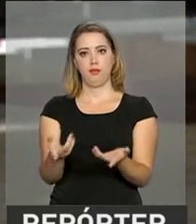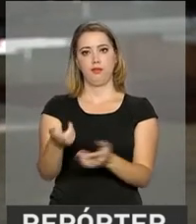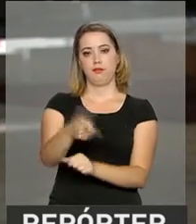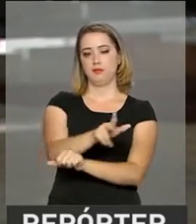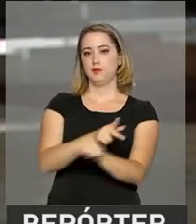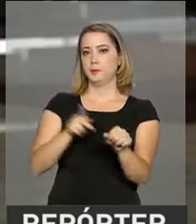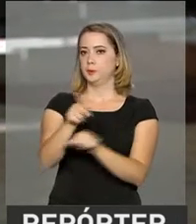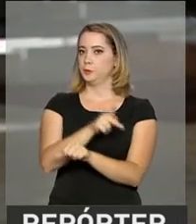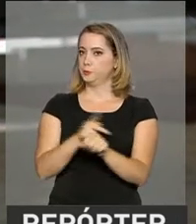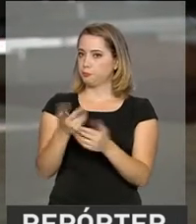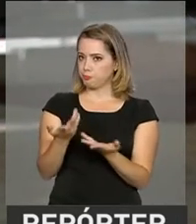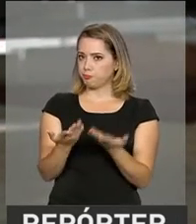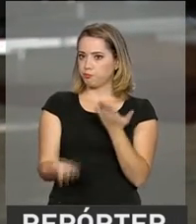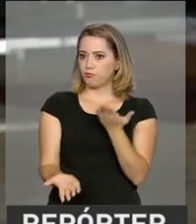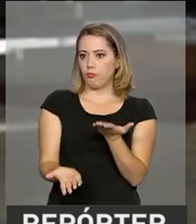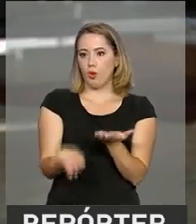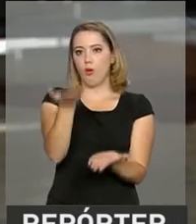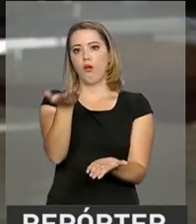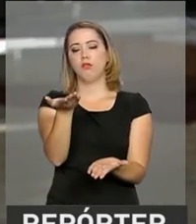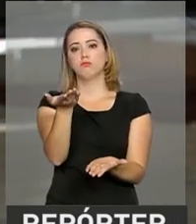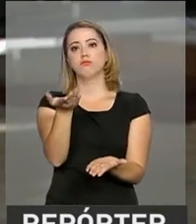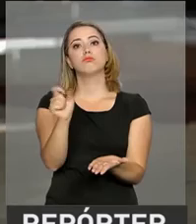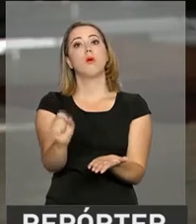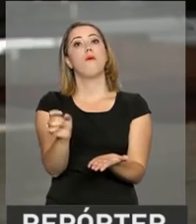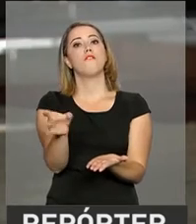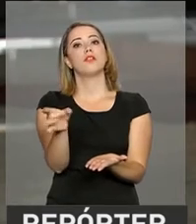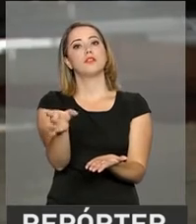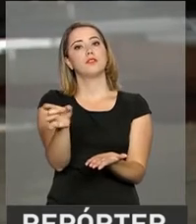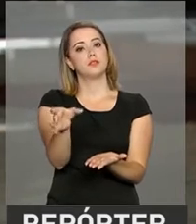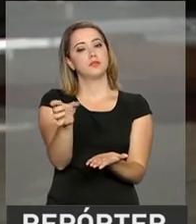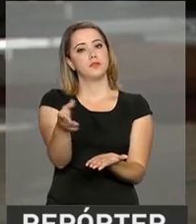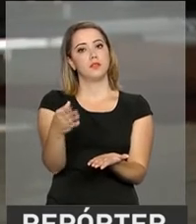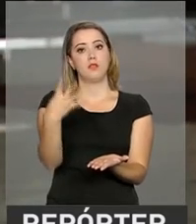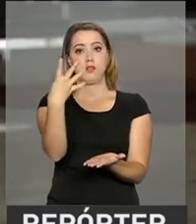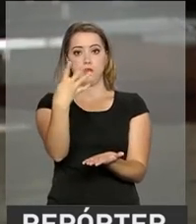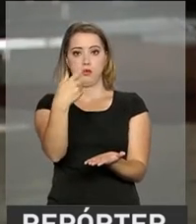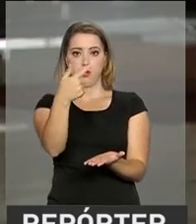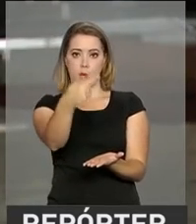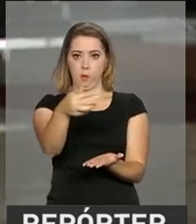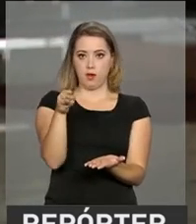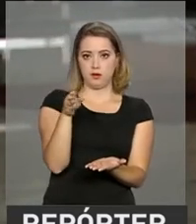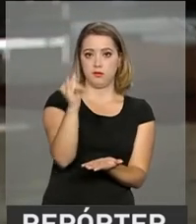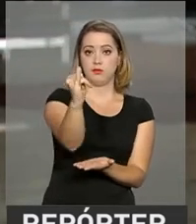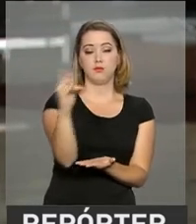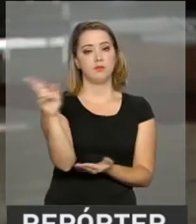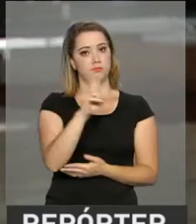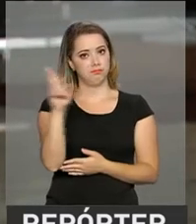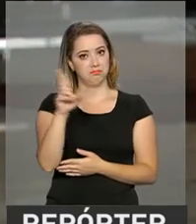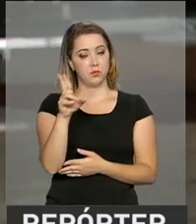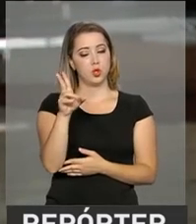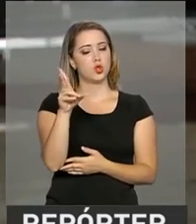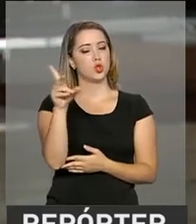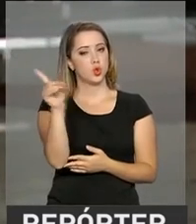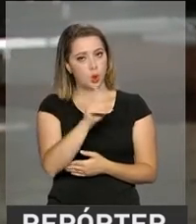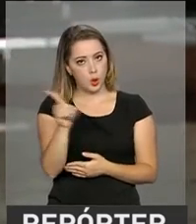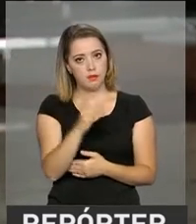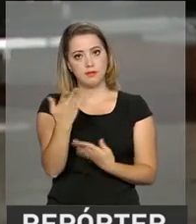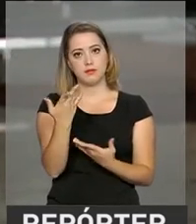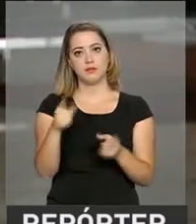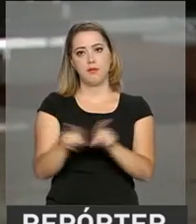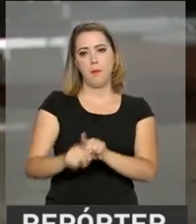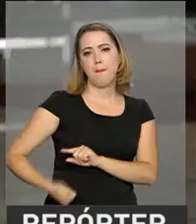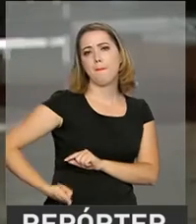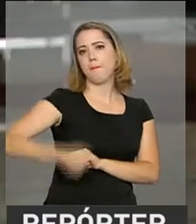comprou este saldo foi positivo em 47 bilhões e 700 milhões de dólares ou seja o melhor